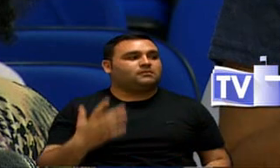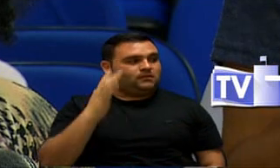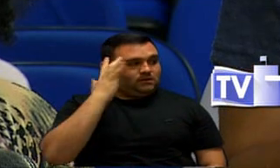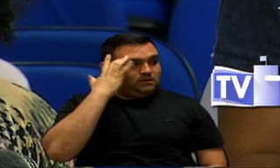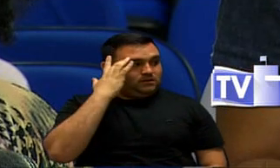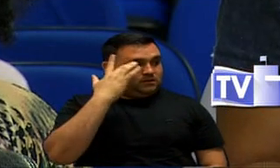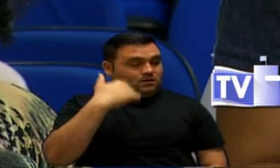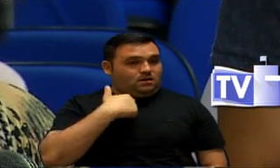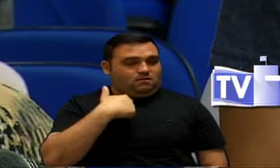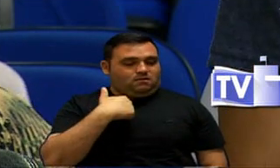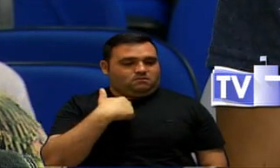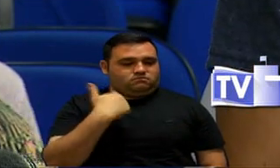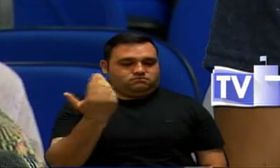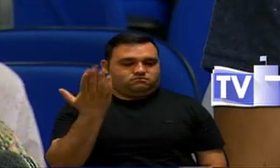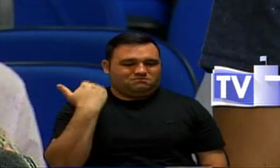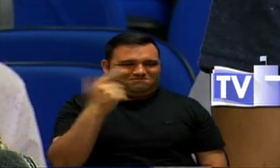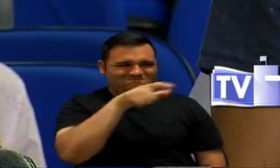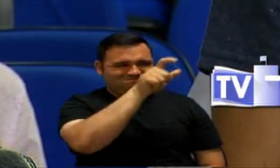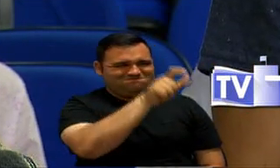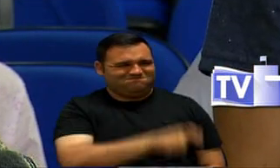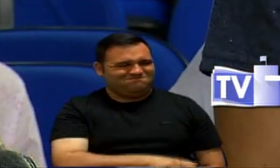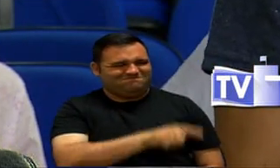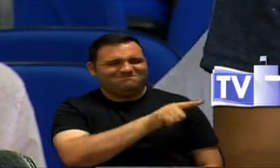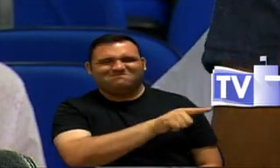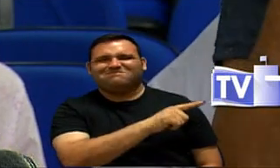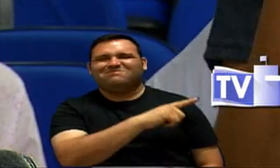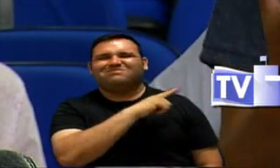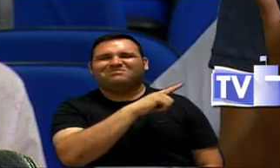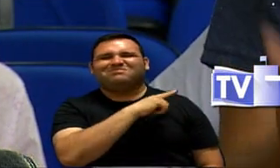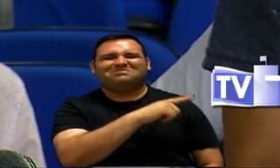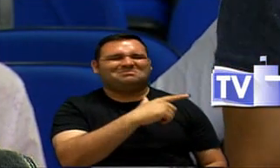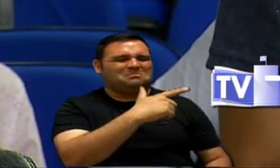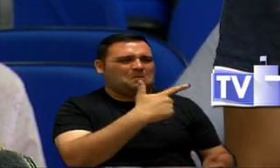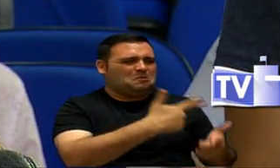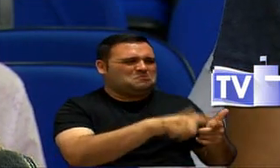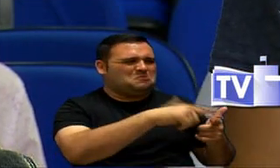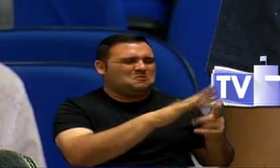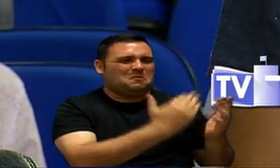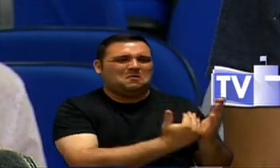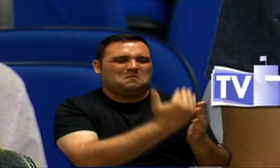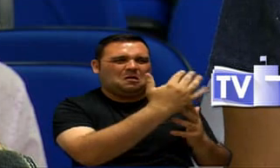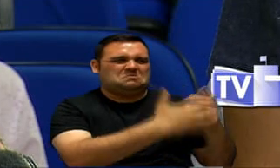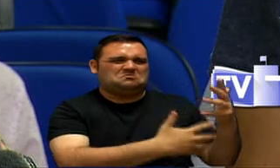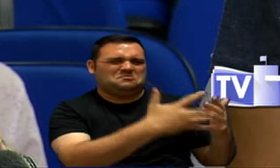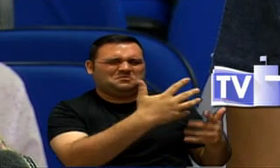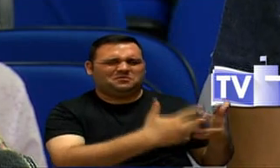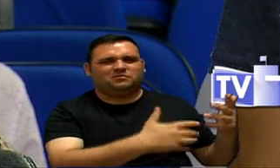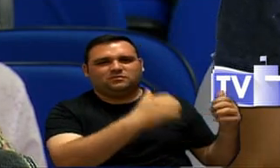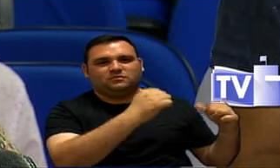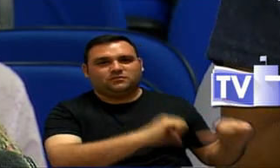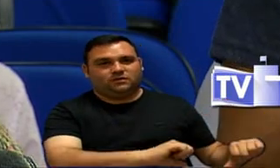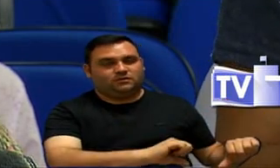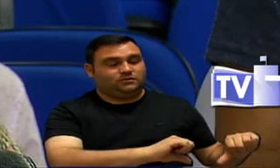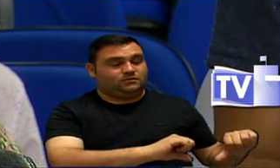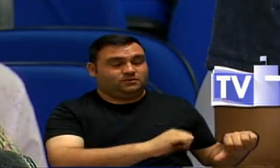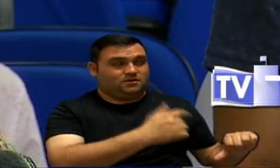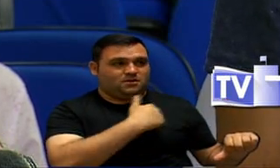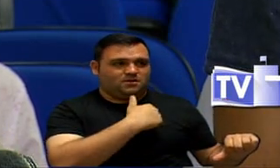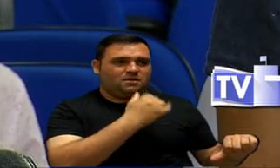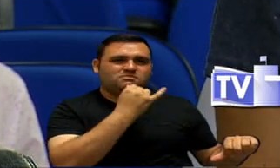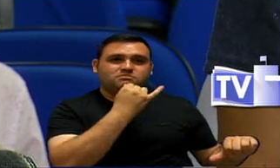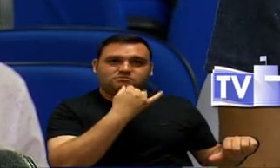me livrei de uma pessoa que ia trazer mais problema para mim lá na frente. Não